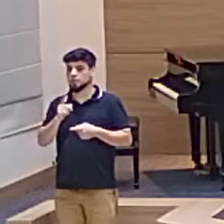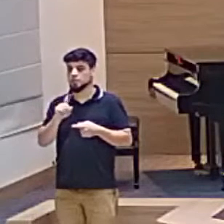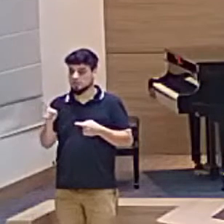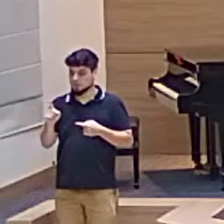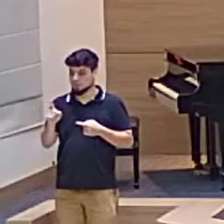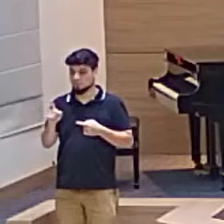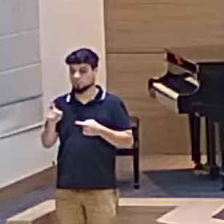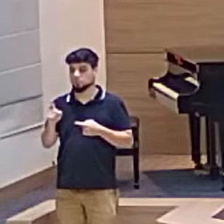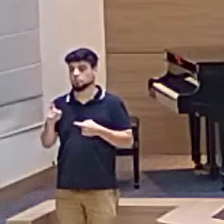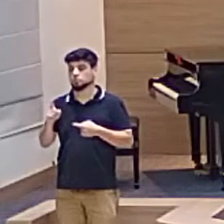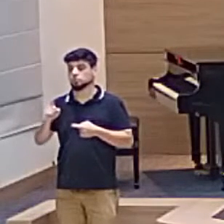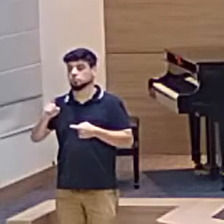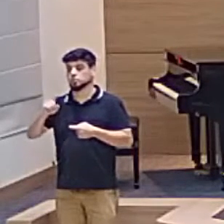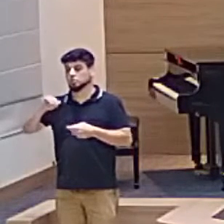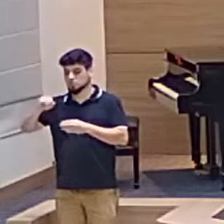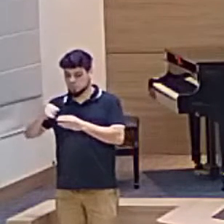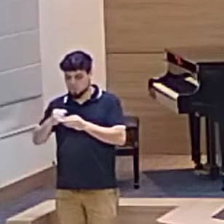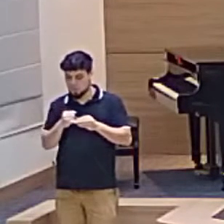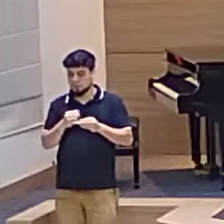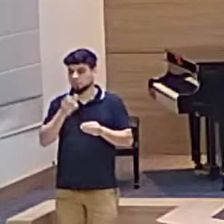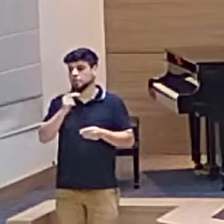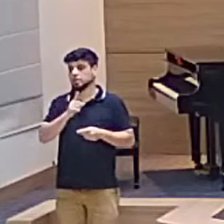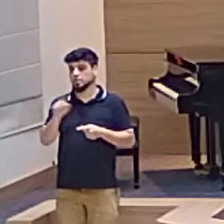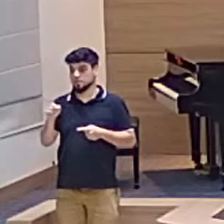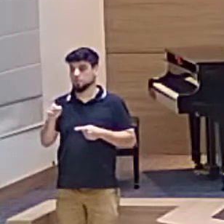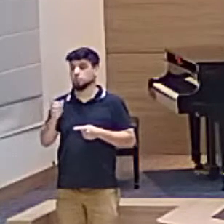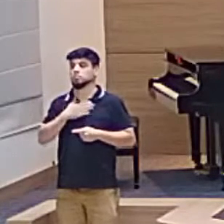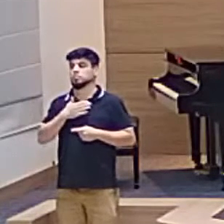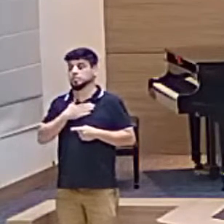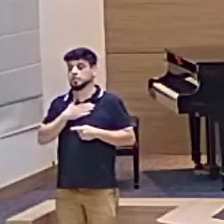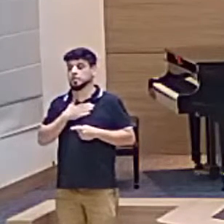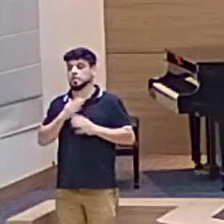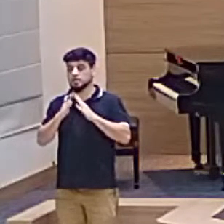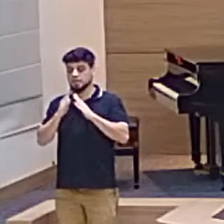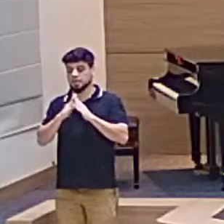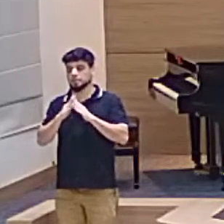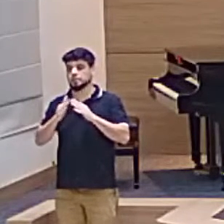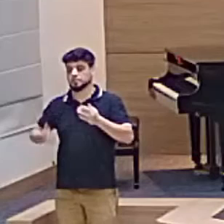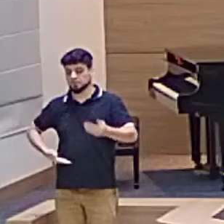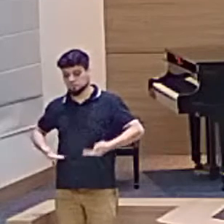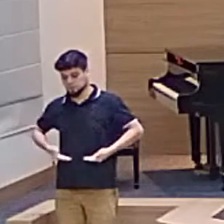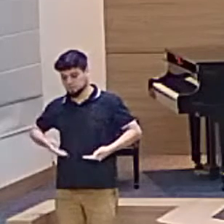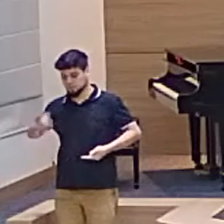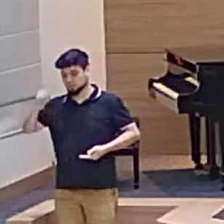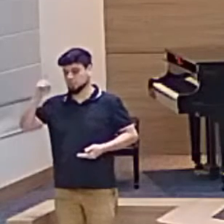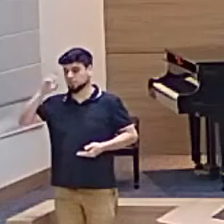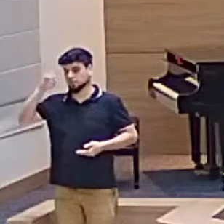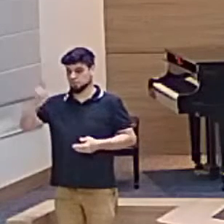eu e minha casa serviremos ao Senhor eu e minha casa serviremos ao Senhor eu vou lutar